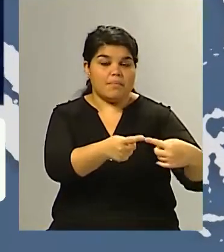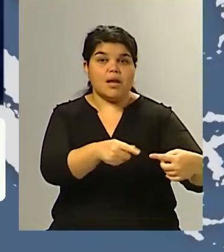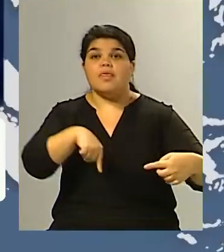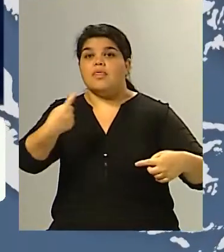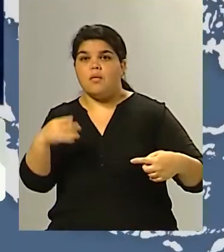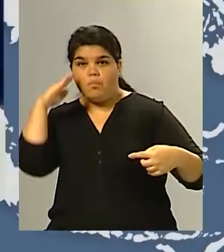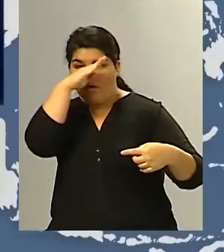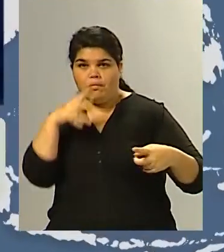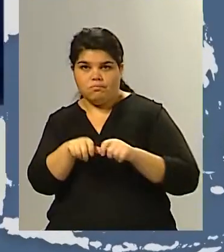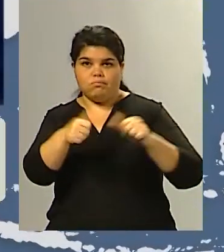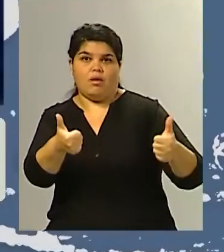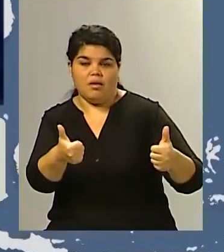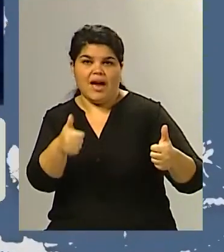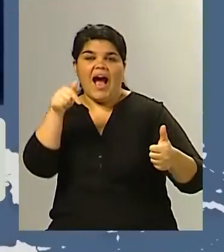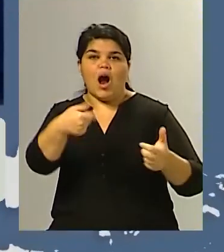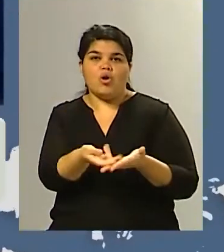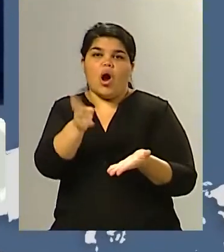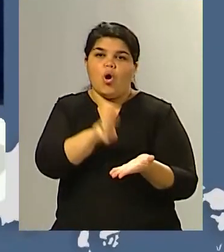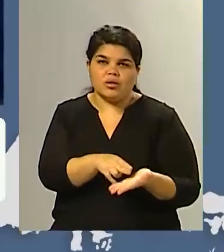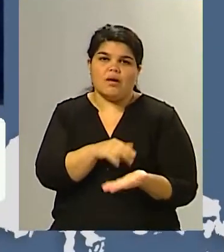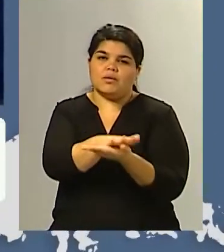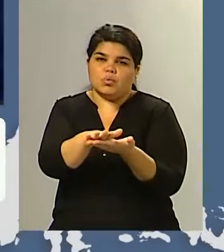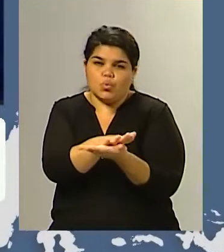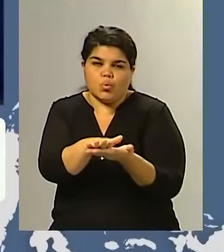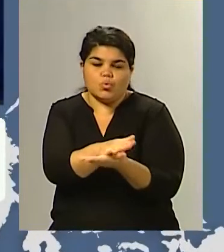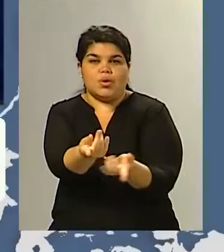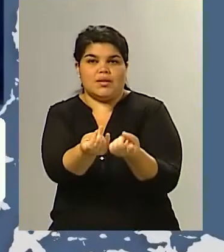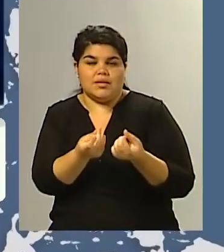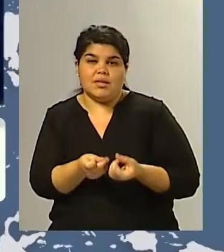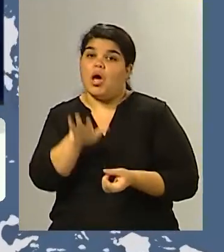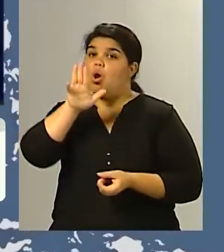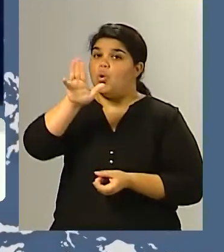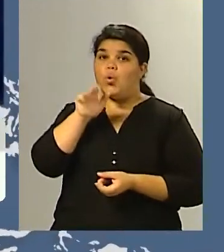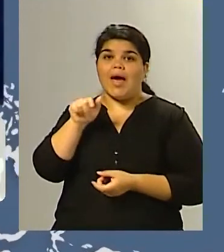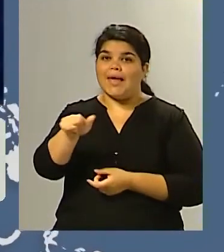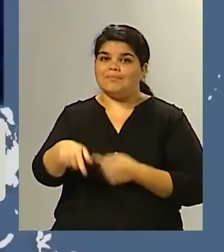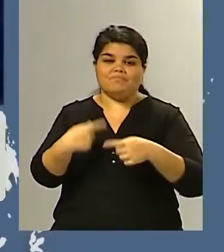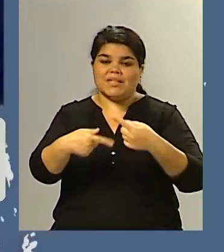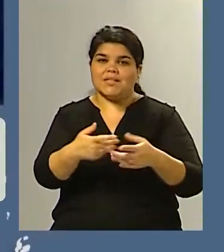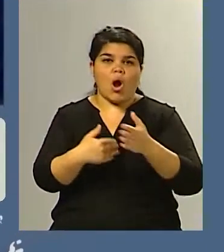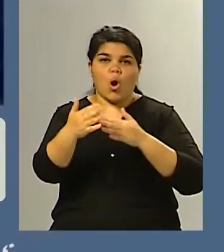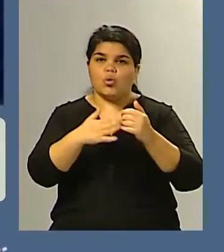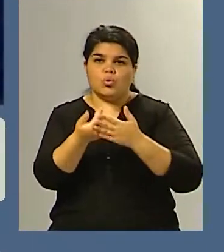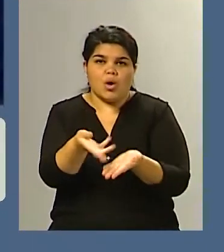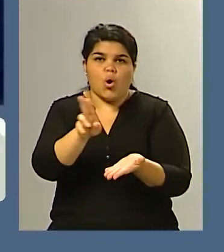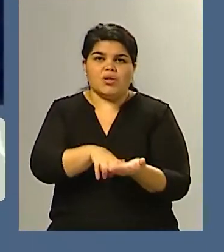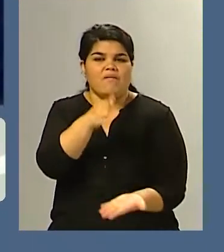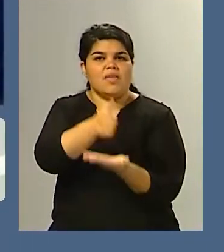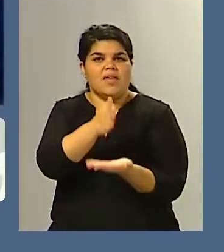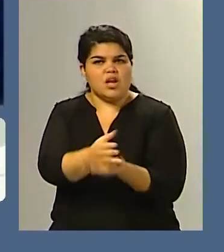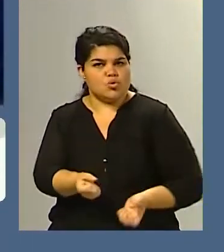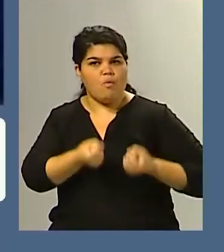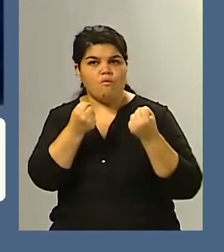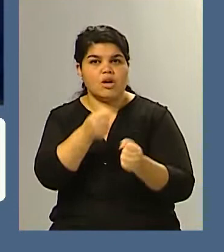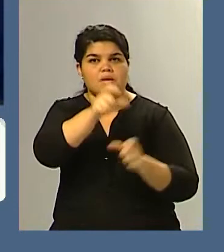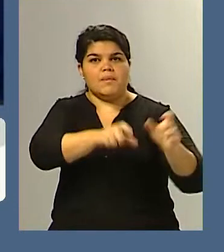proteção em matéria de direitos humanos. Então, agora o presidente Lula e seu governo terá que reconstruí-lo. Eu creio que as bases para ser estão dadas,